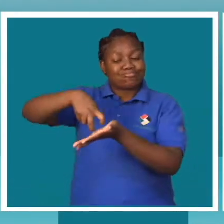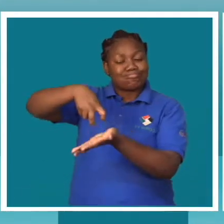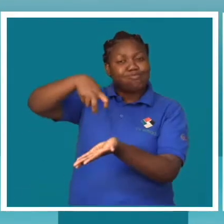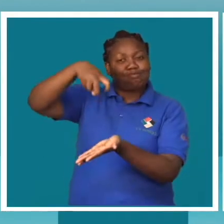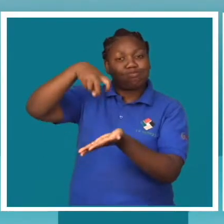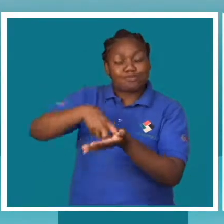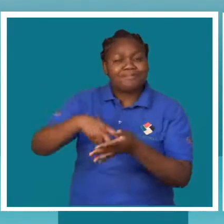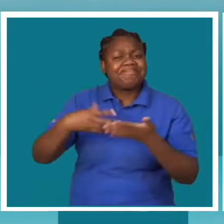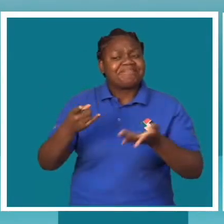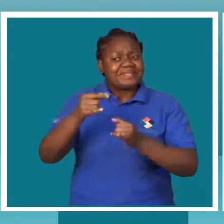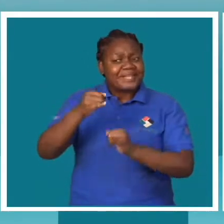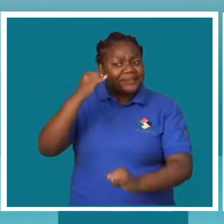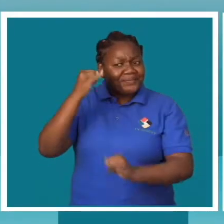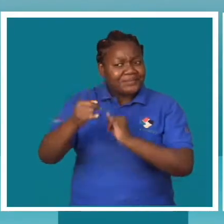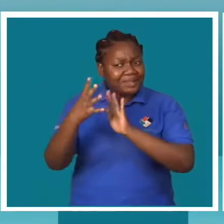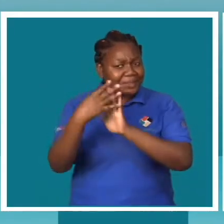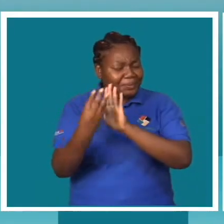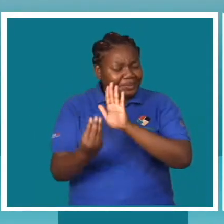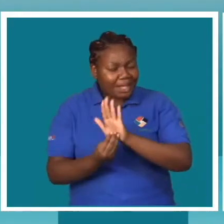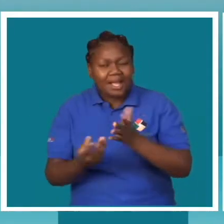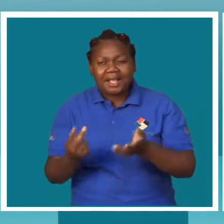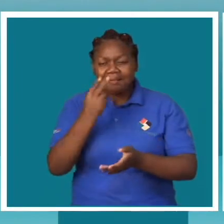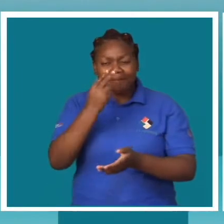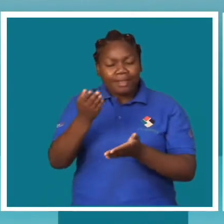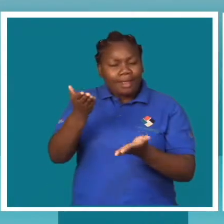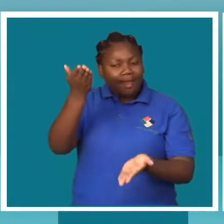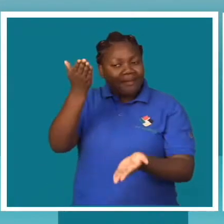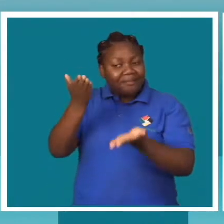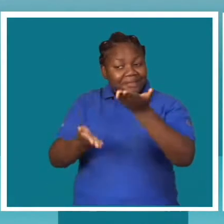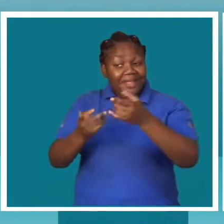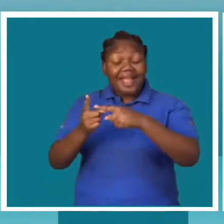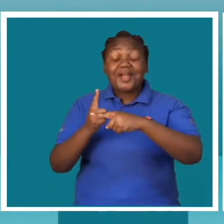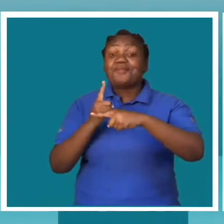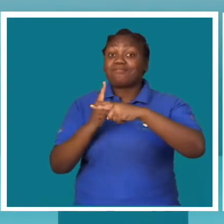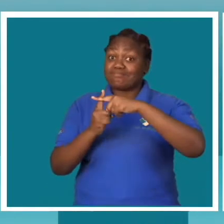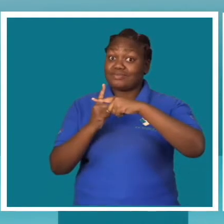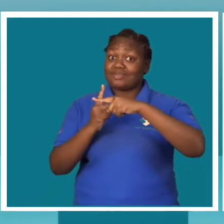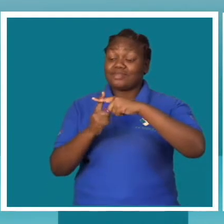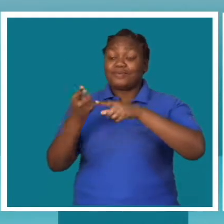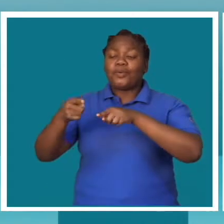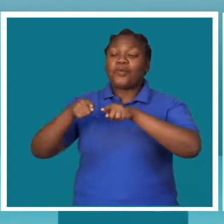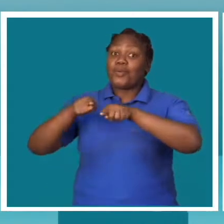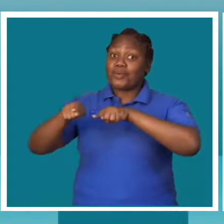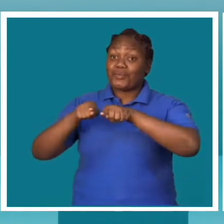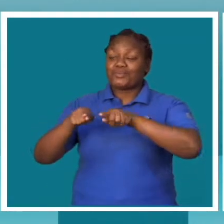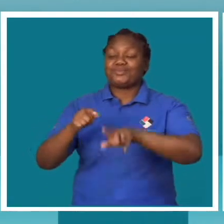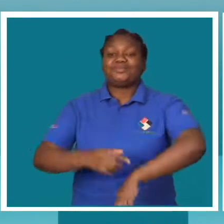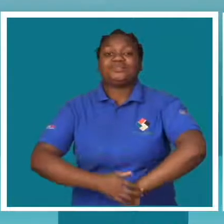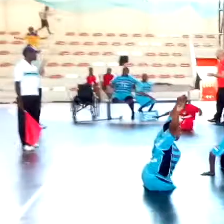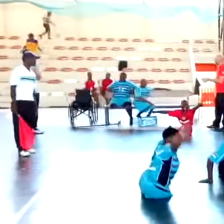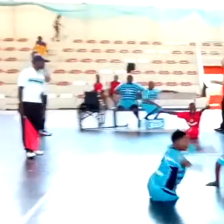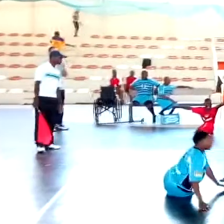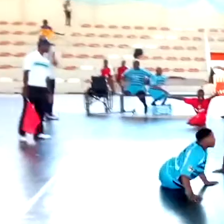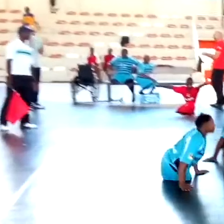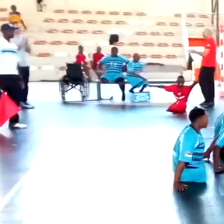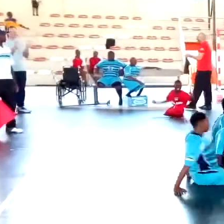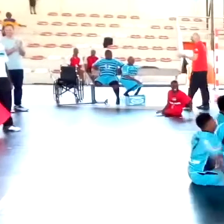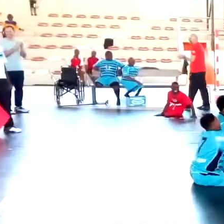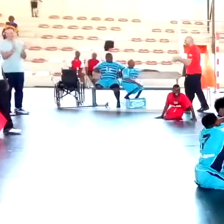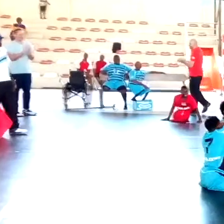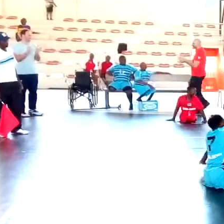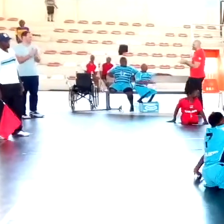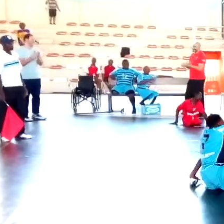África Austral, uma prova adaptada a pessoas com deficiência. No fim da competição, o Comitê Paralímpico de Moçambique faz um